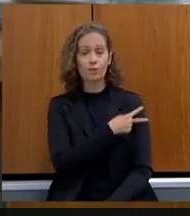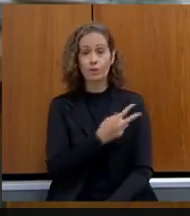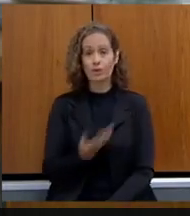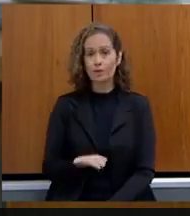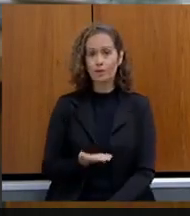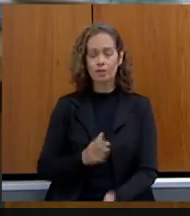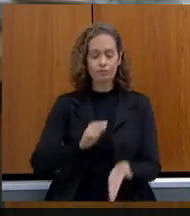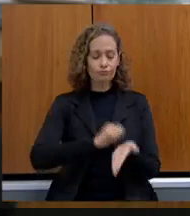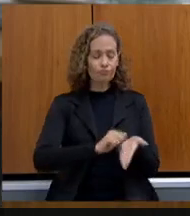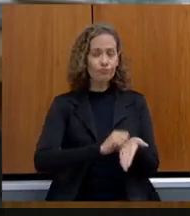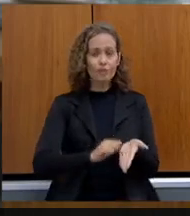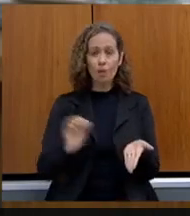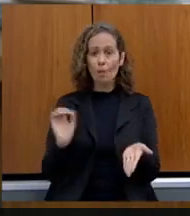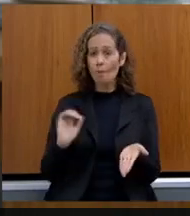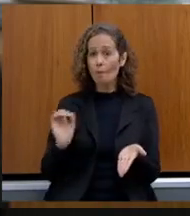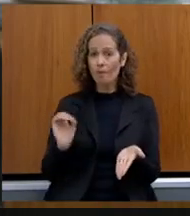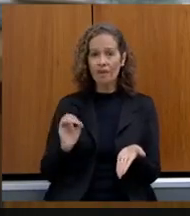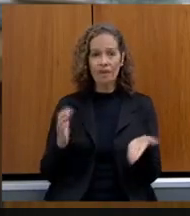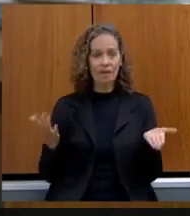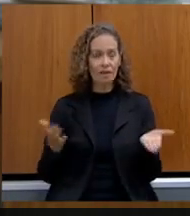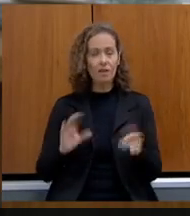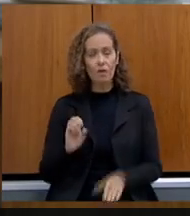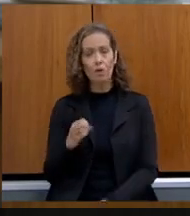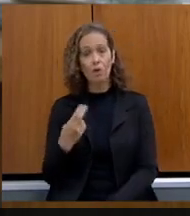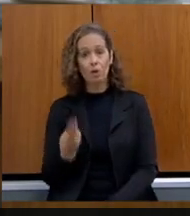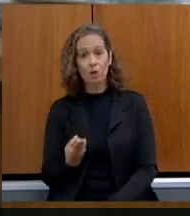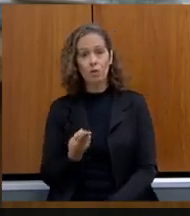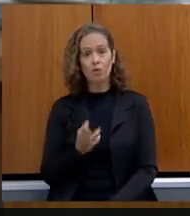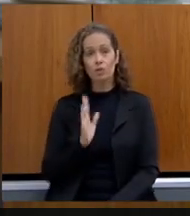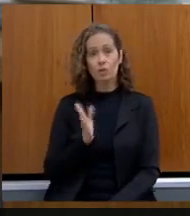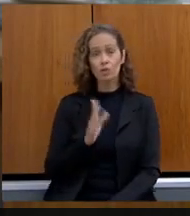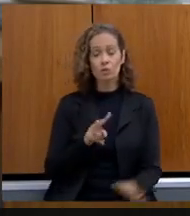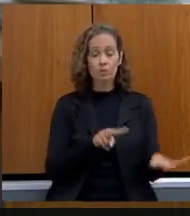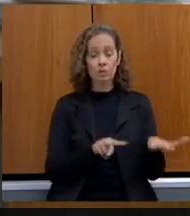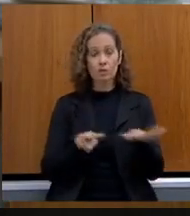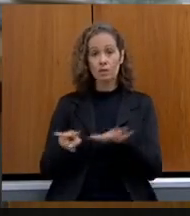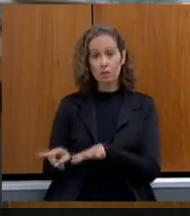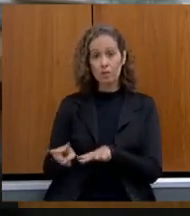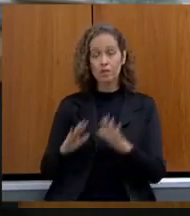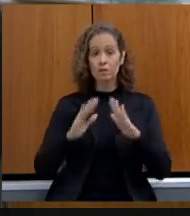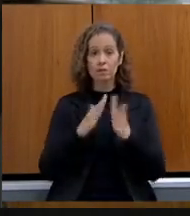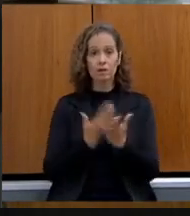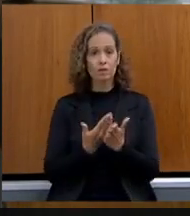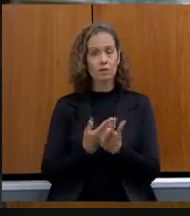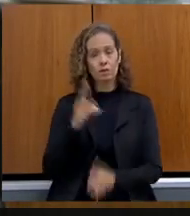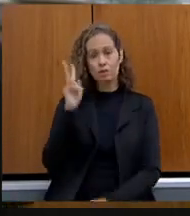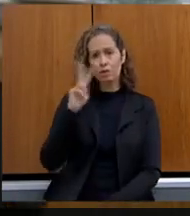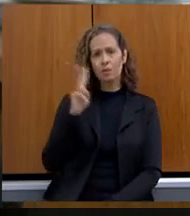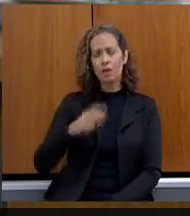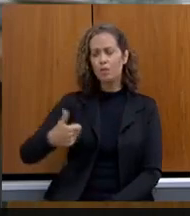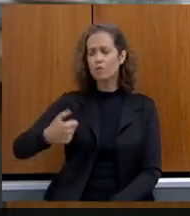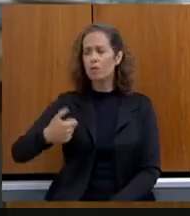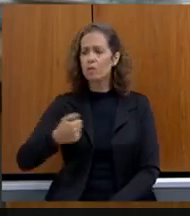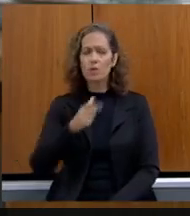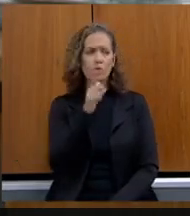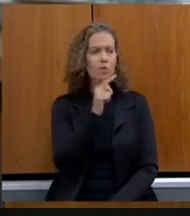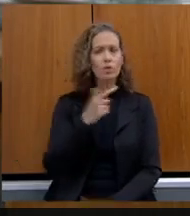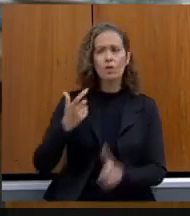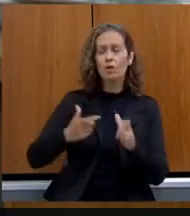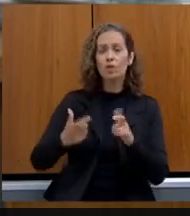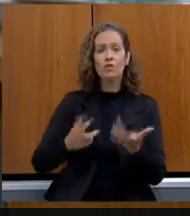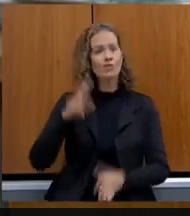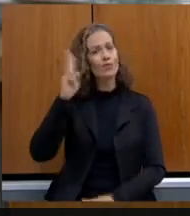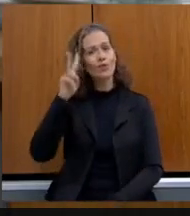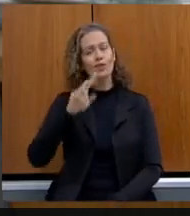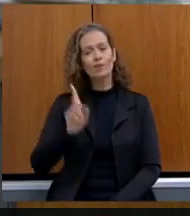sem saber escrever ele não sabia ou um que já tinha ficado só uma semana na escola não lembrava onde era o bebedouro E aí a Diretora disse tá vendo